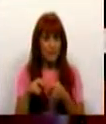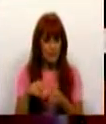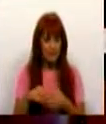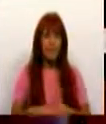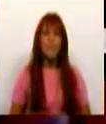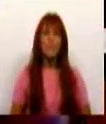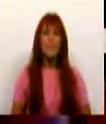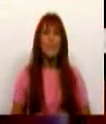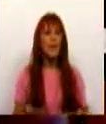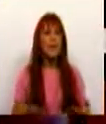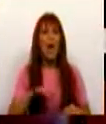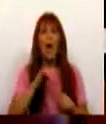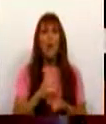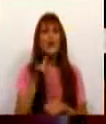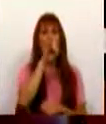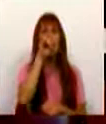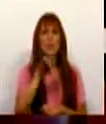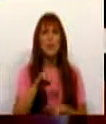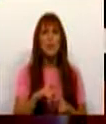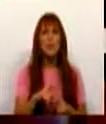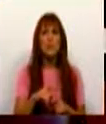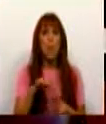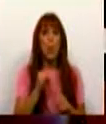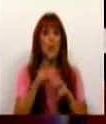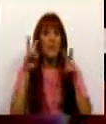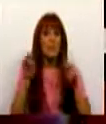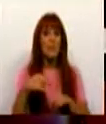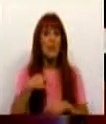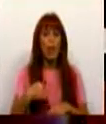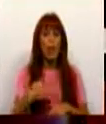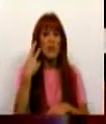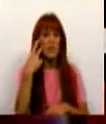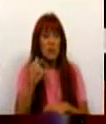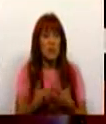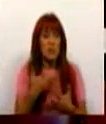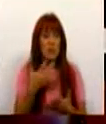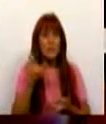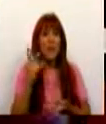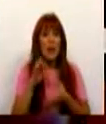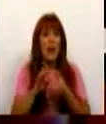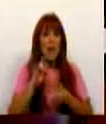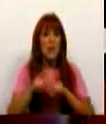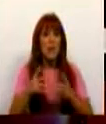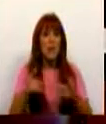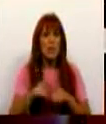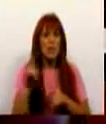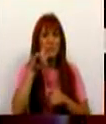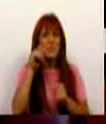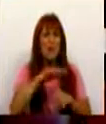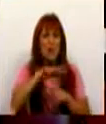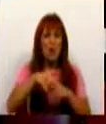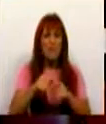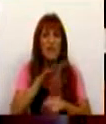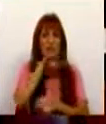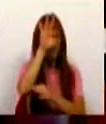questão. A outra questão, o outro tema que eu queria hoje ver sublinhado tem a ver com a questão do envolvimento